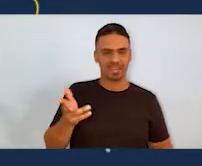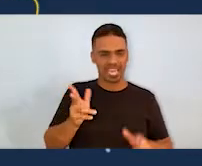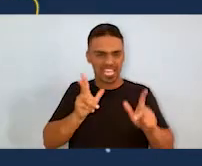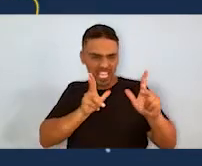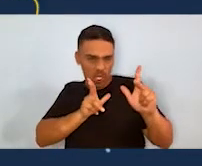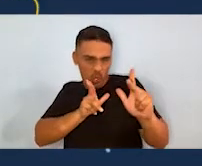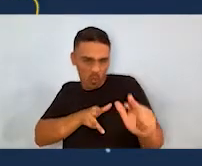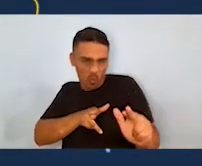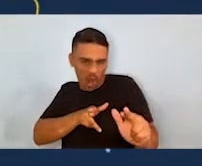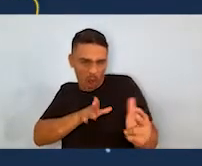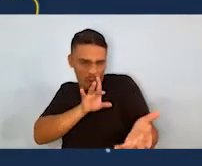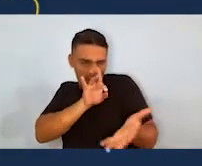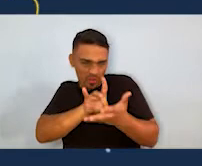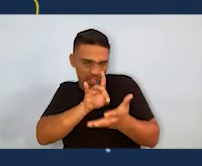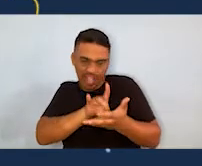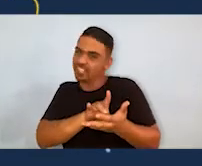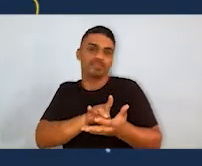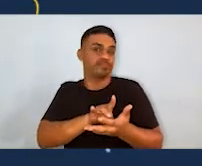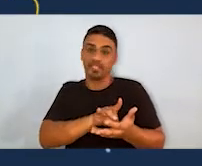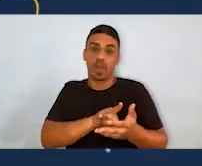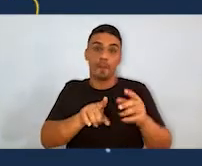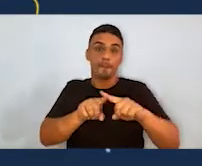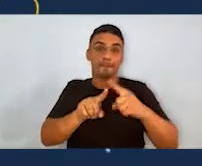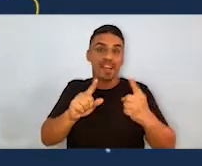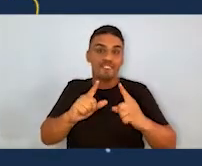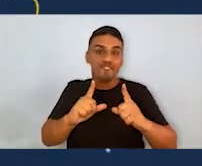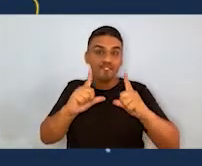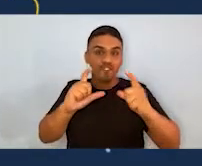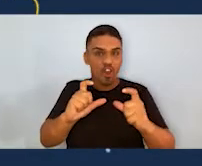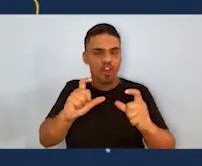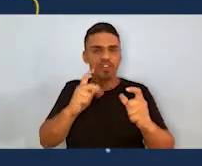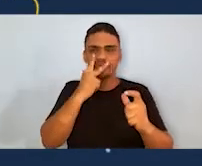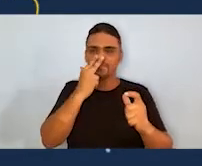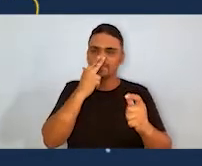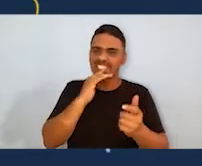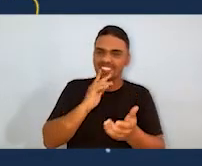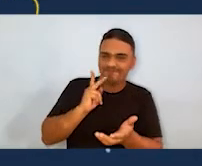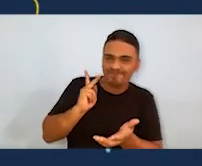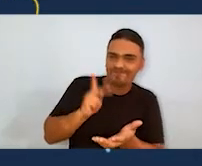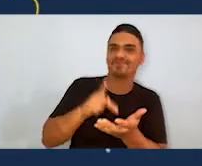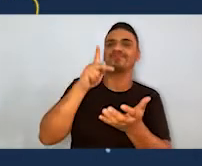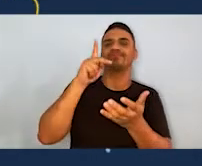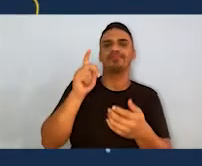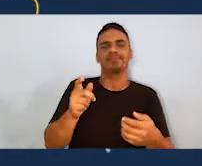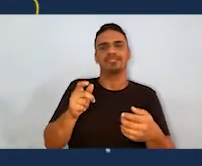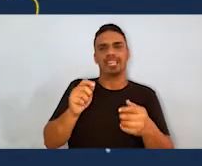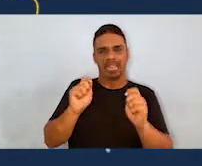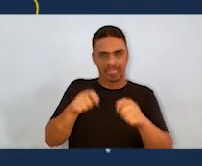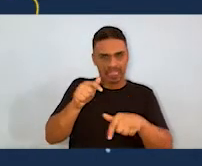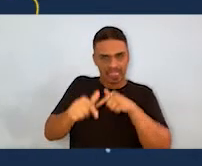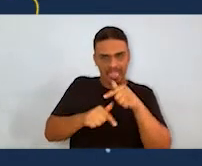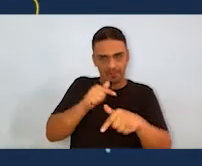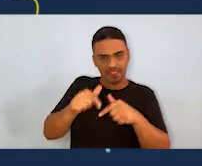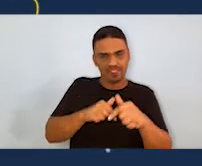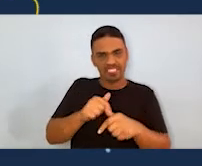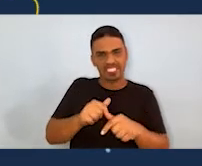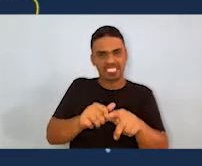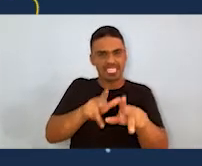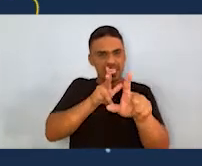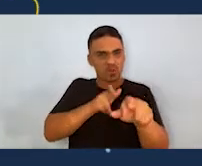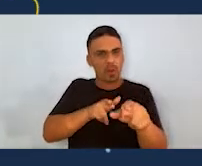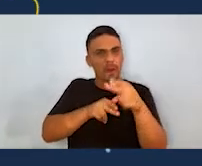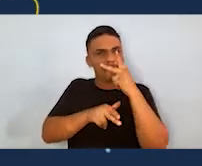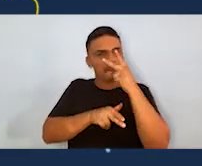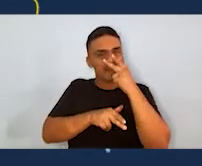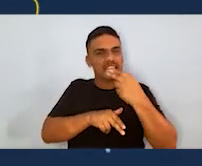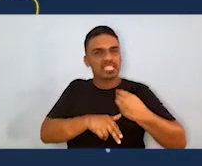Tá igual uma maçã real? Não tá fotorrealista. Dá pra fazer algo fotorrealista em pixel art? Dá. Eu cheguei a